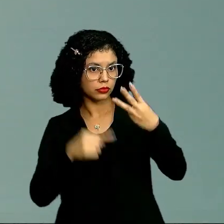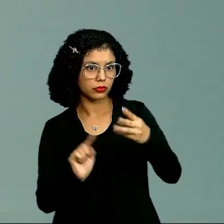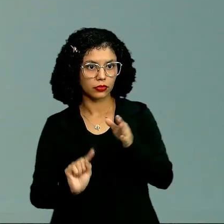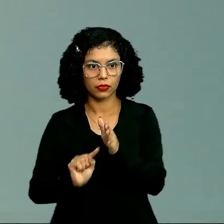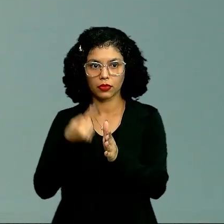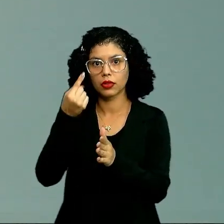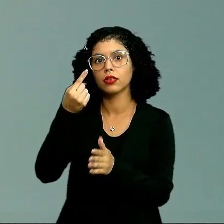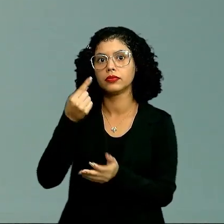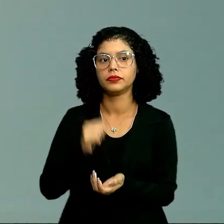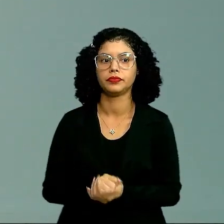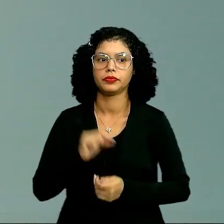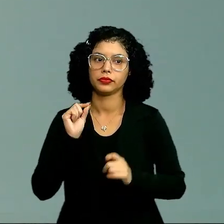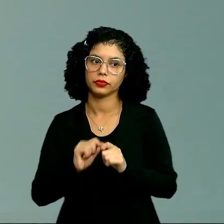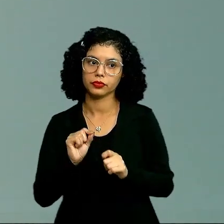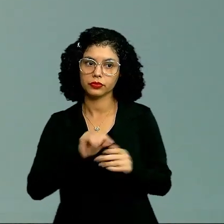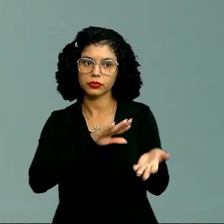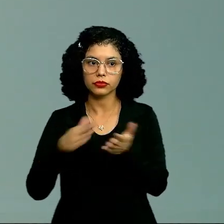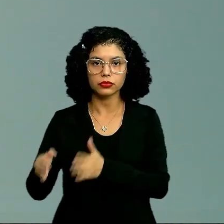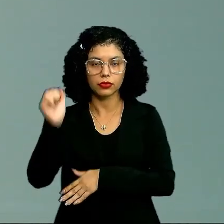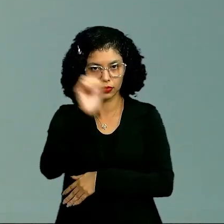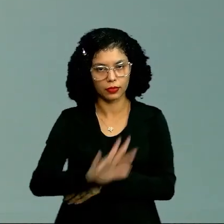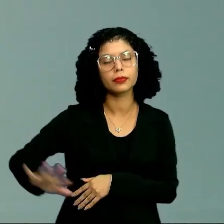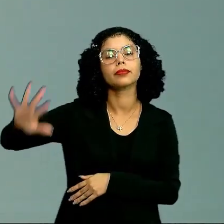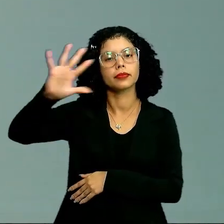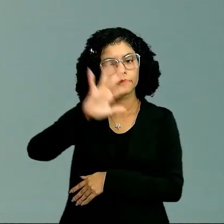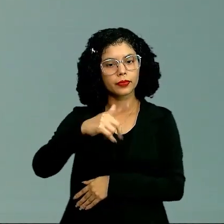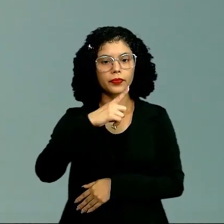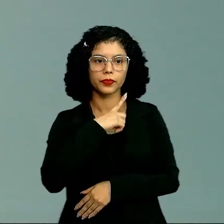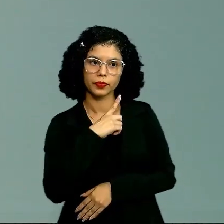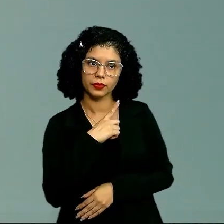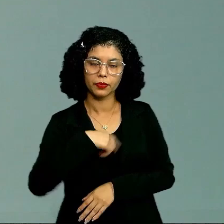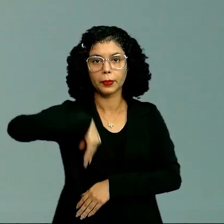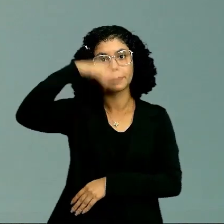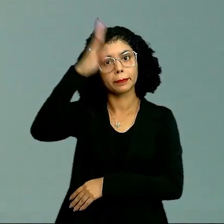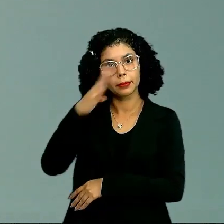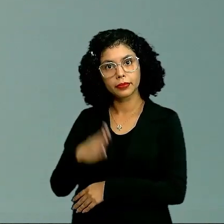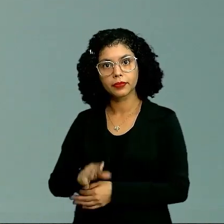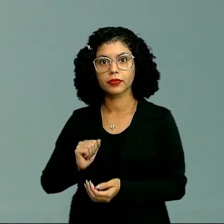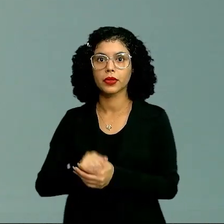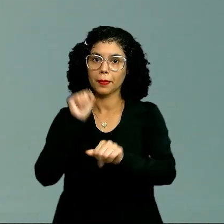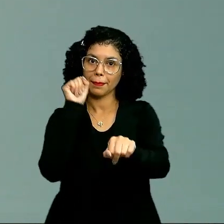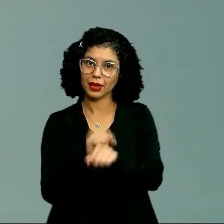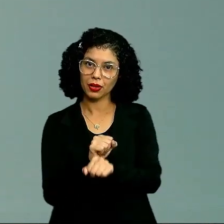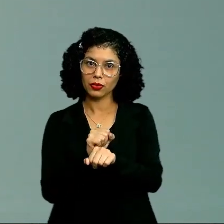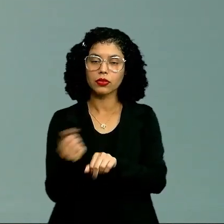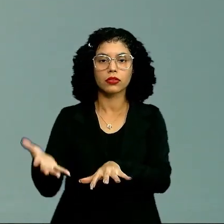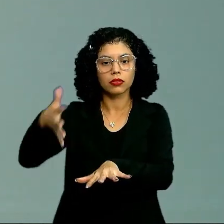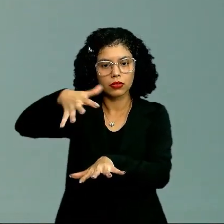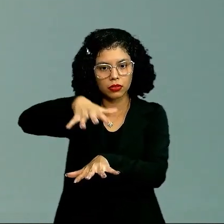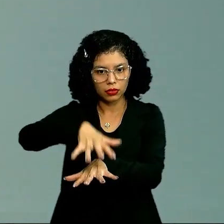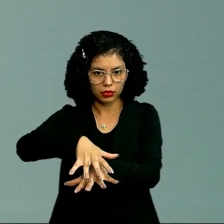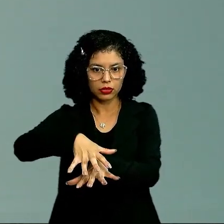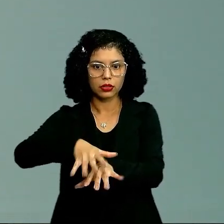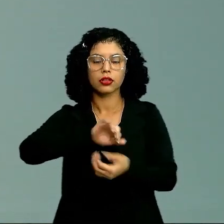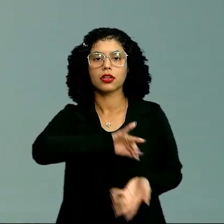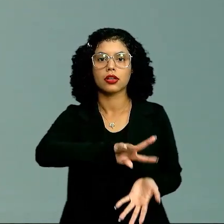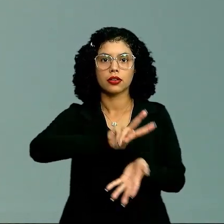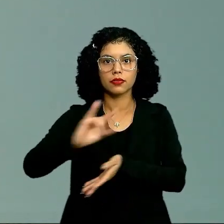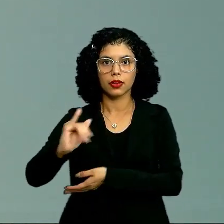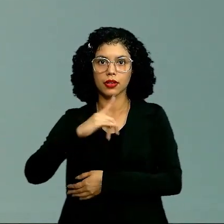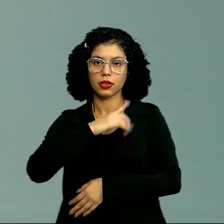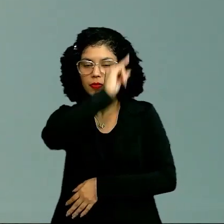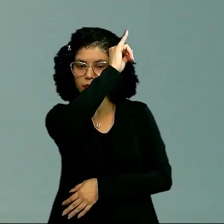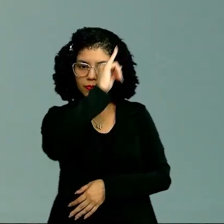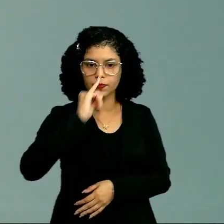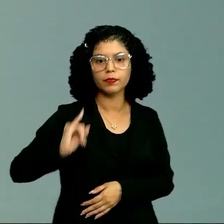A primeira fase é a fase nacionalista, em que eu tenho um Brasil que deixou de ser colônia e passa a ser império.